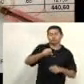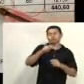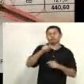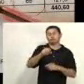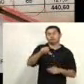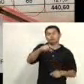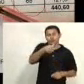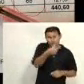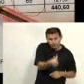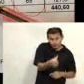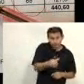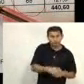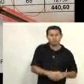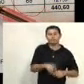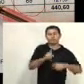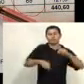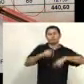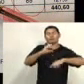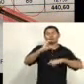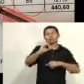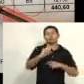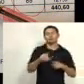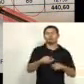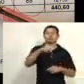329,6 e o produto C,